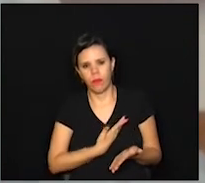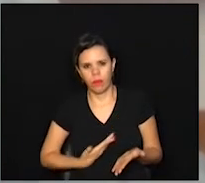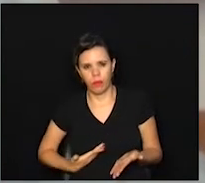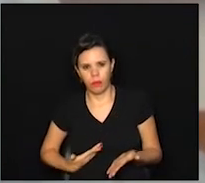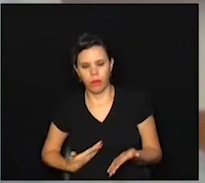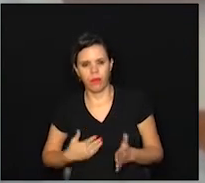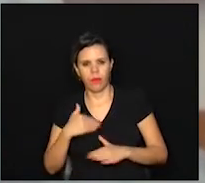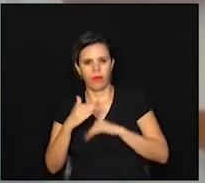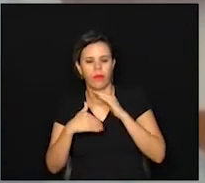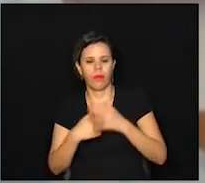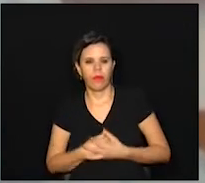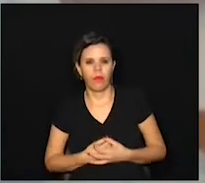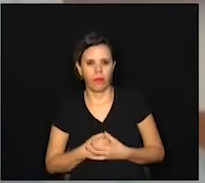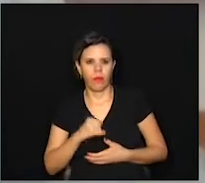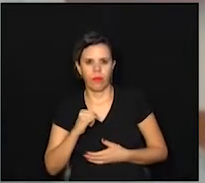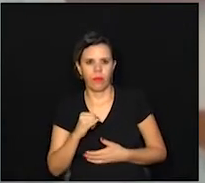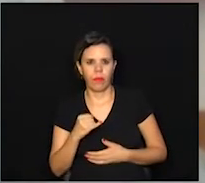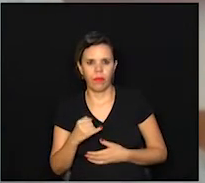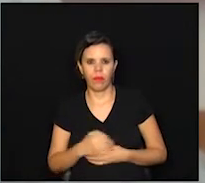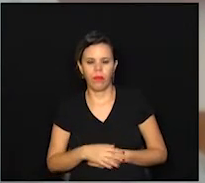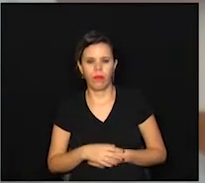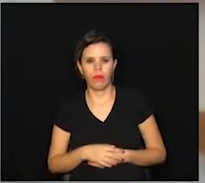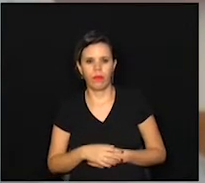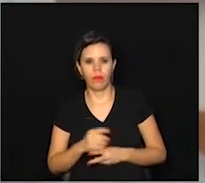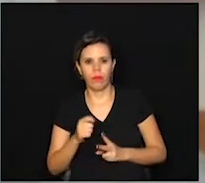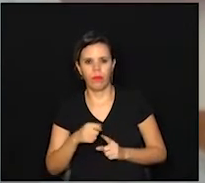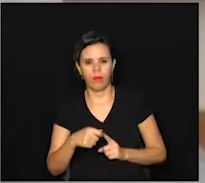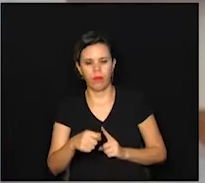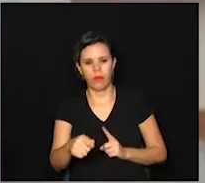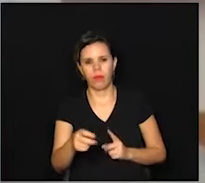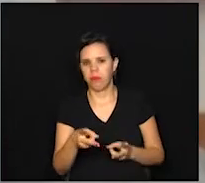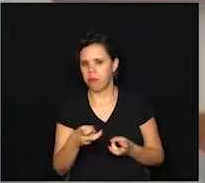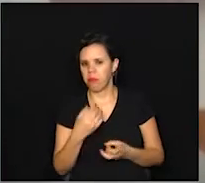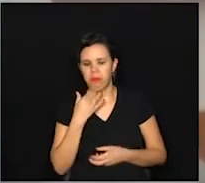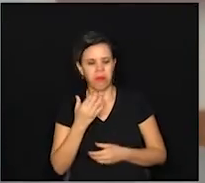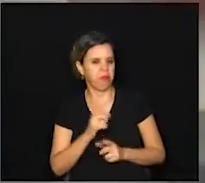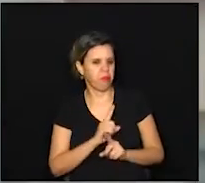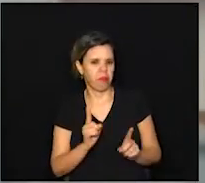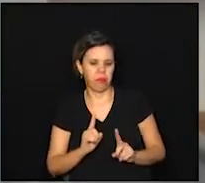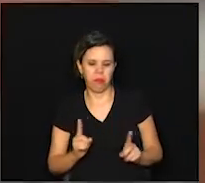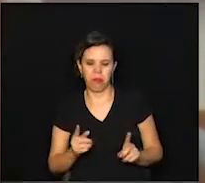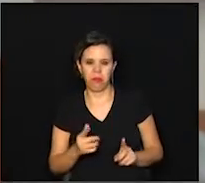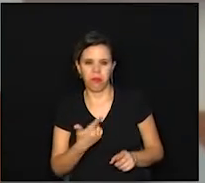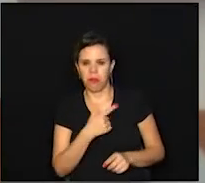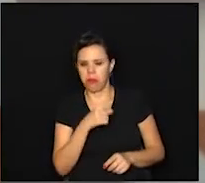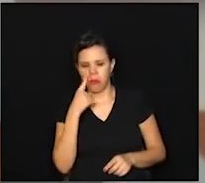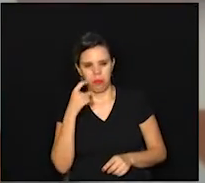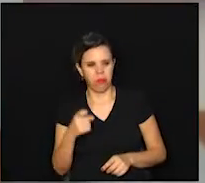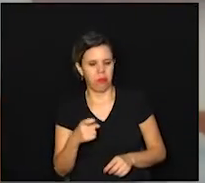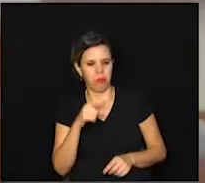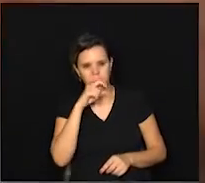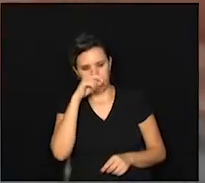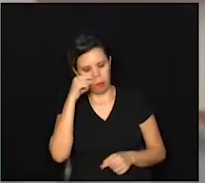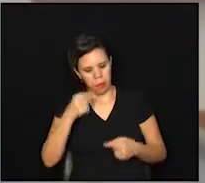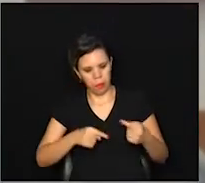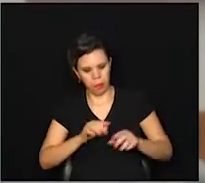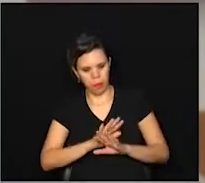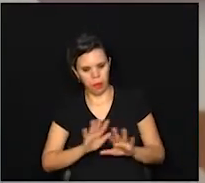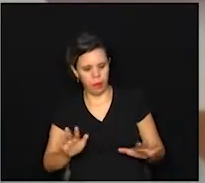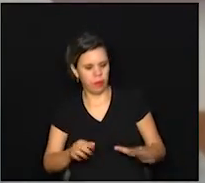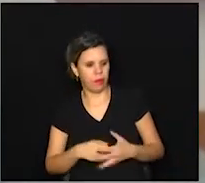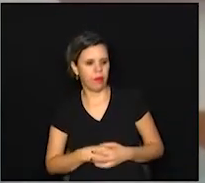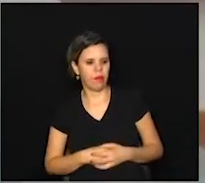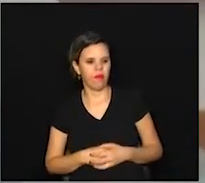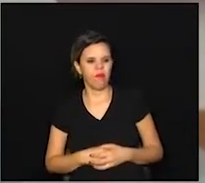construção disso. Se daqui a alguns meses a gente perceber que não é possível, que não há interesse político,